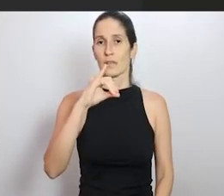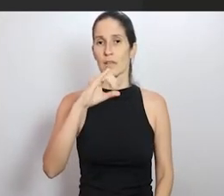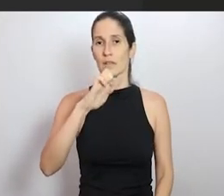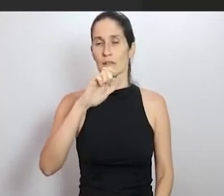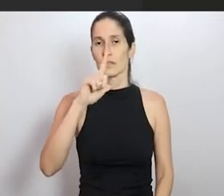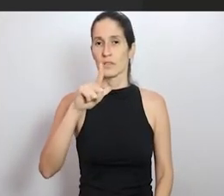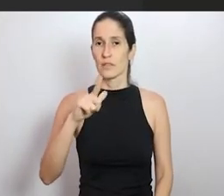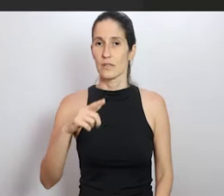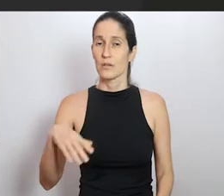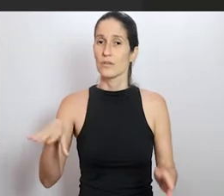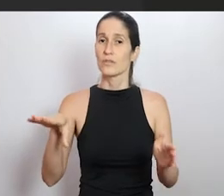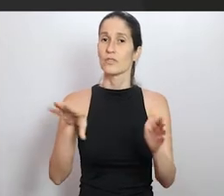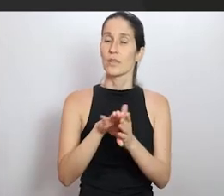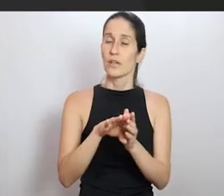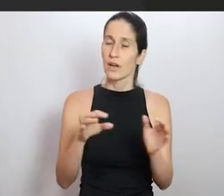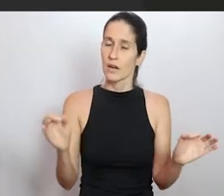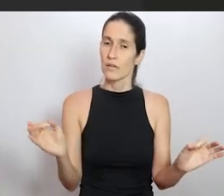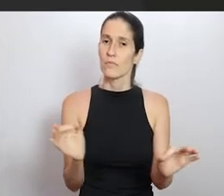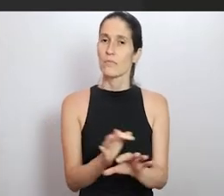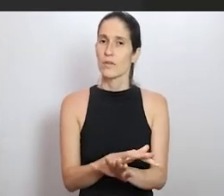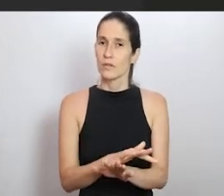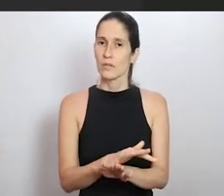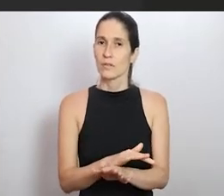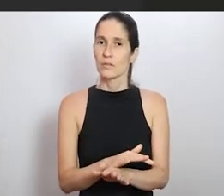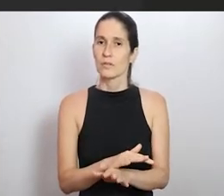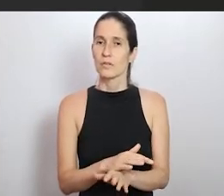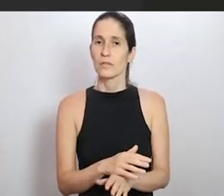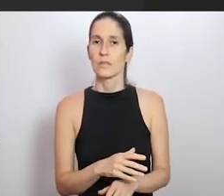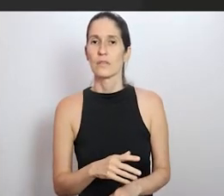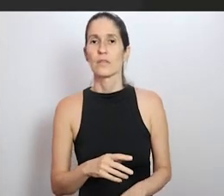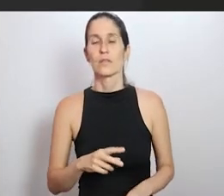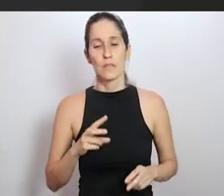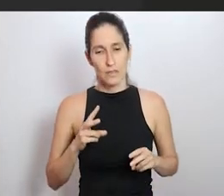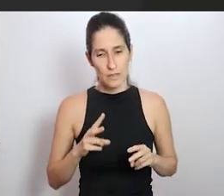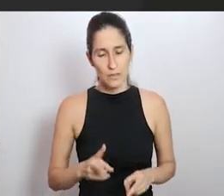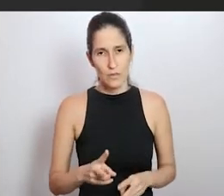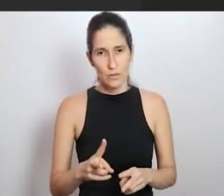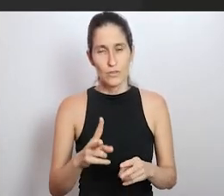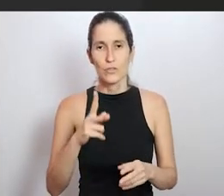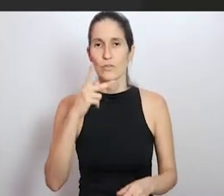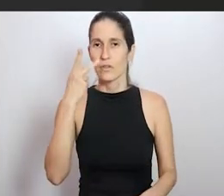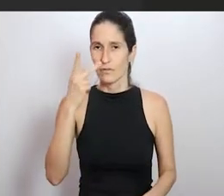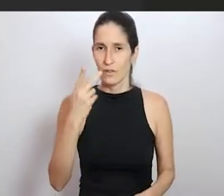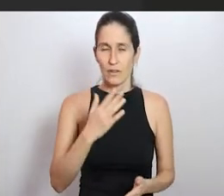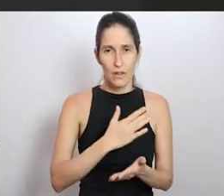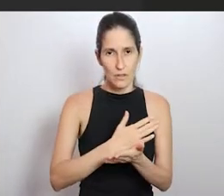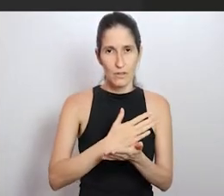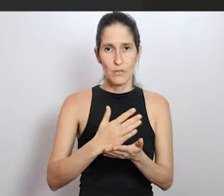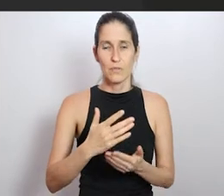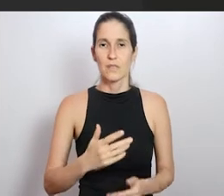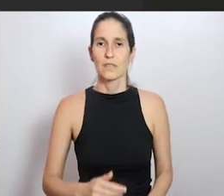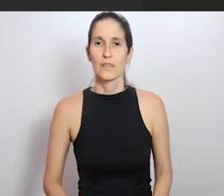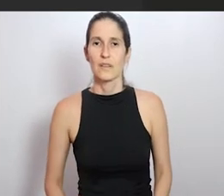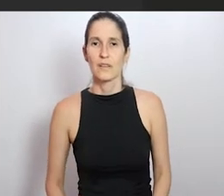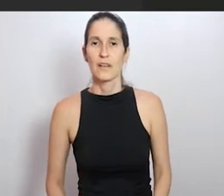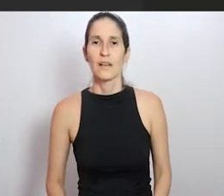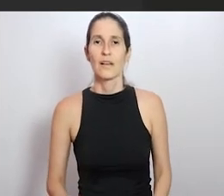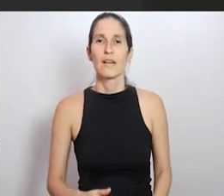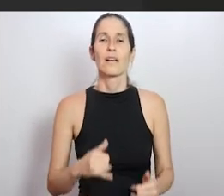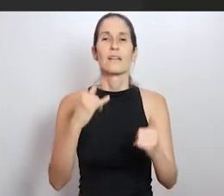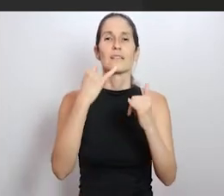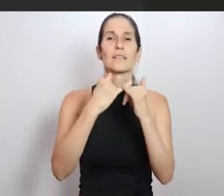quando for a vez de Adiel compartilhar, quando tiver tudo pronto, que ele possa